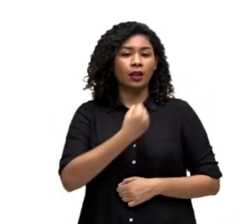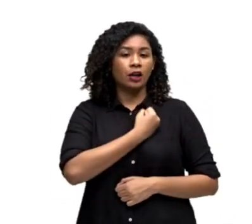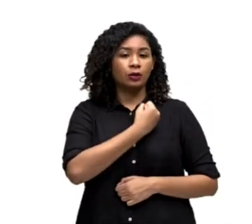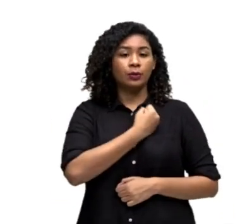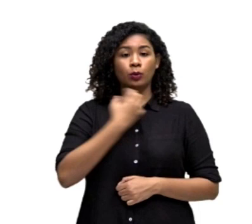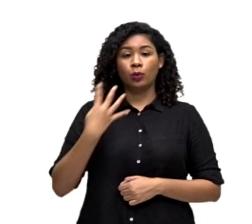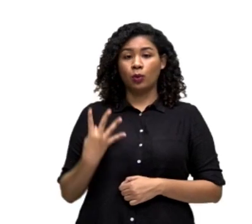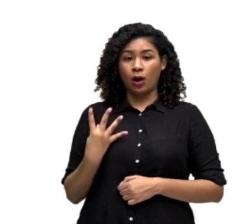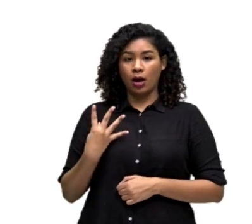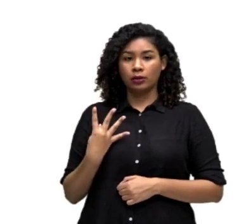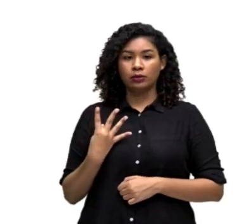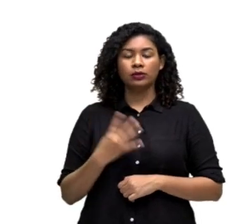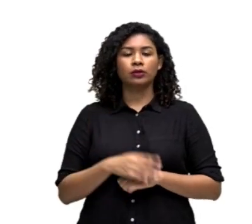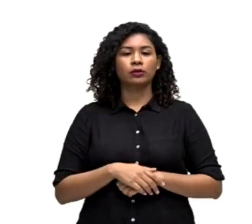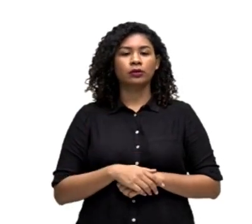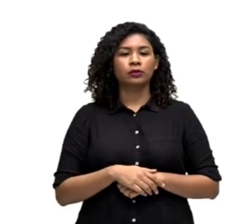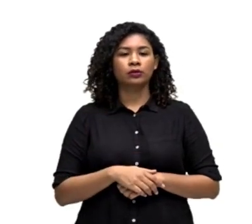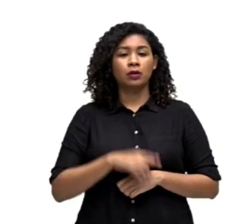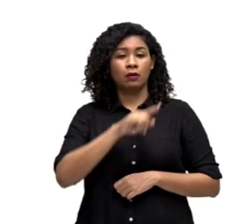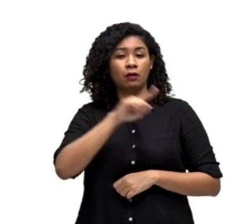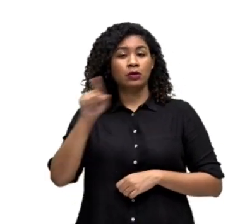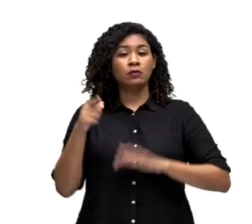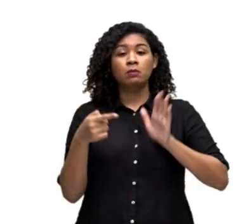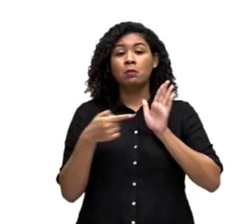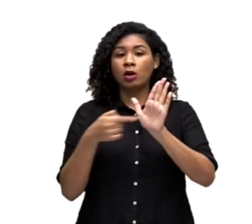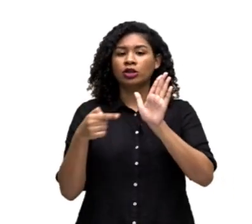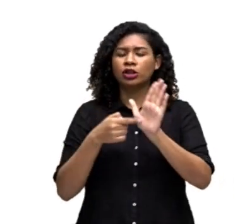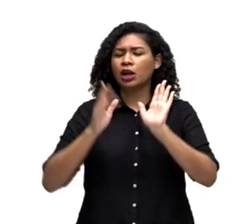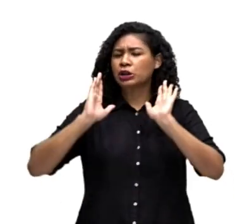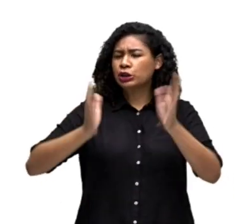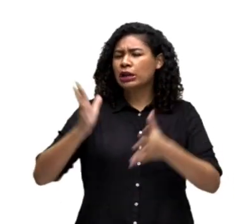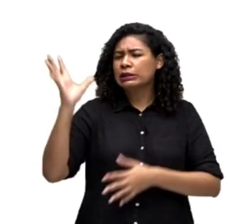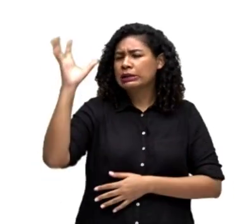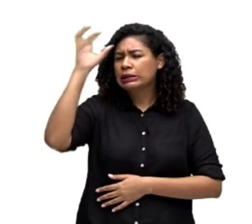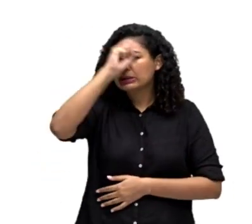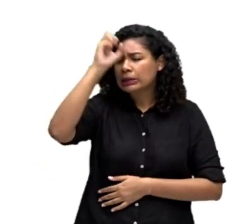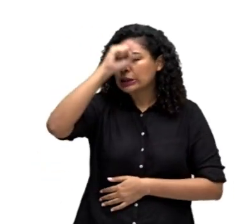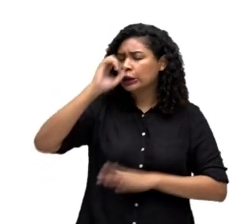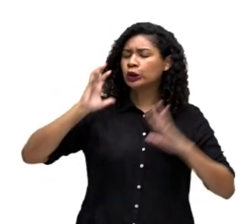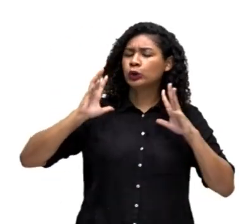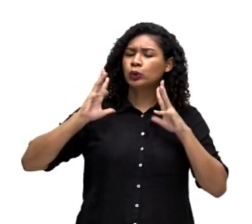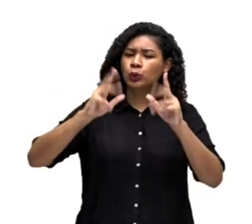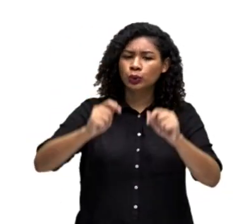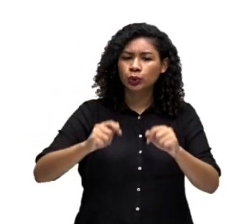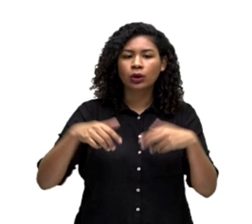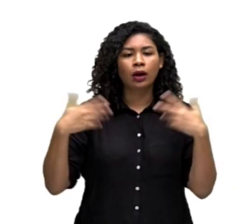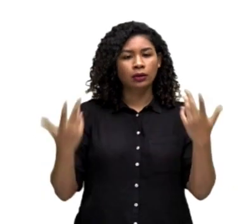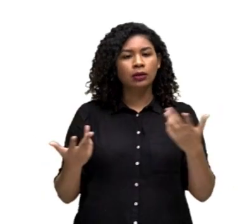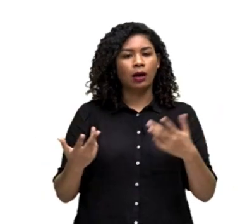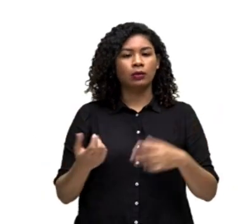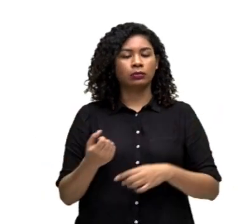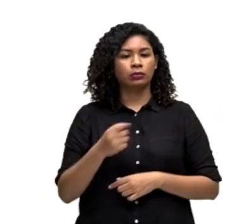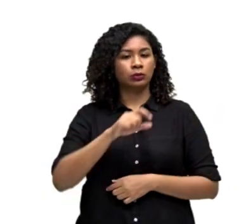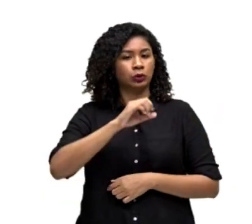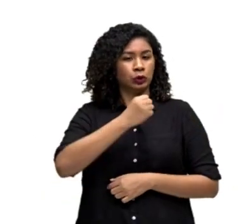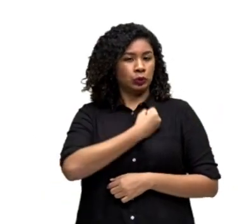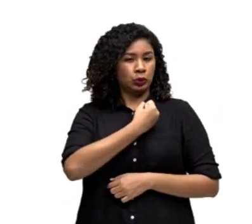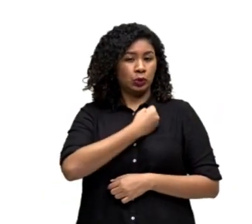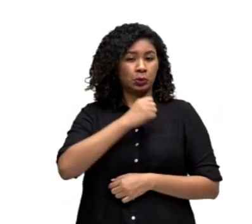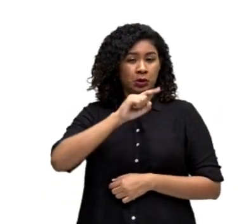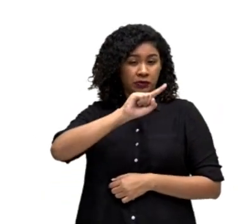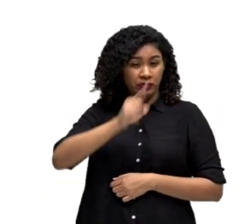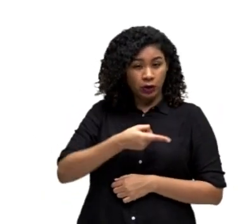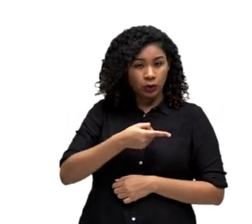número 4, mostre que você está fera na matemática e transforme os números decimais a seguir